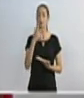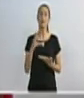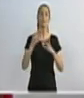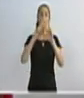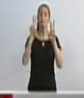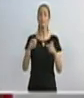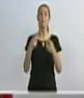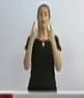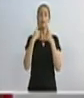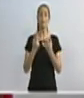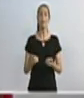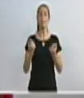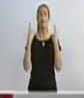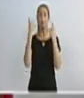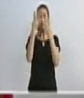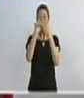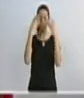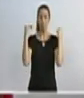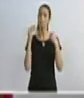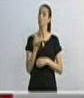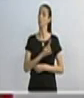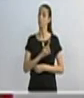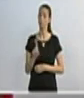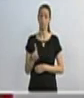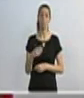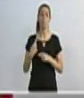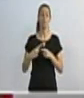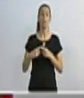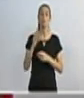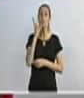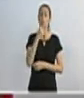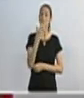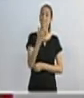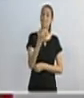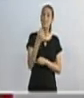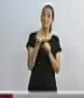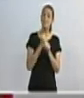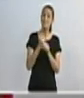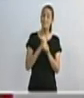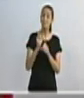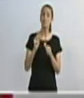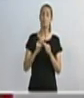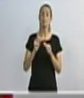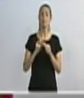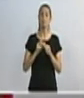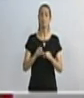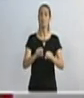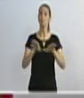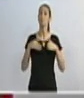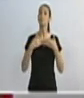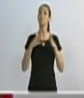levar 6 anos para fazer um comentário, fazer uma nova audiência pública. Quando é que nós vamos fazer outra?